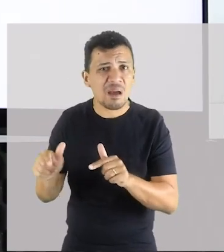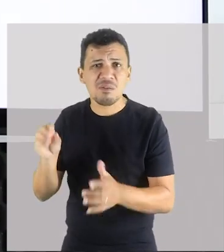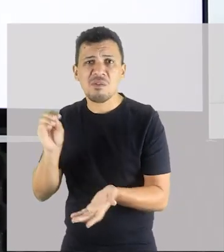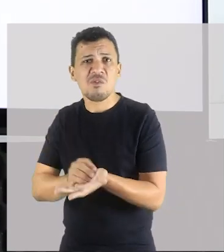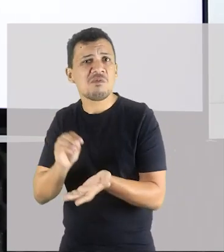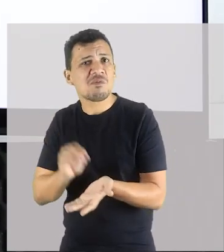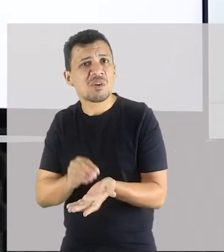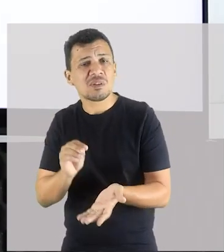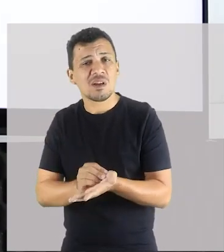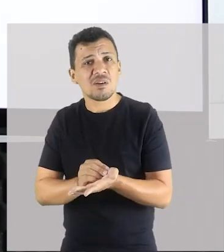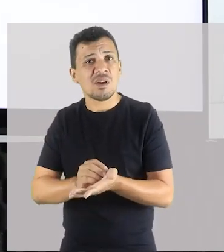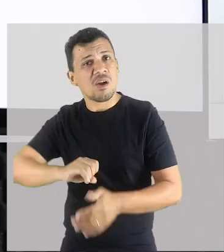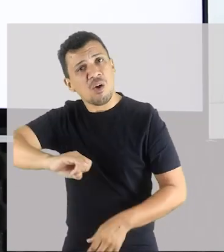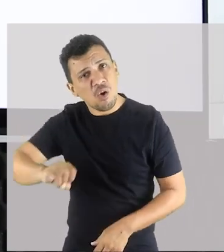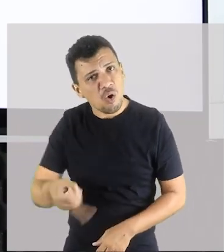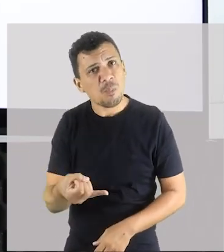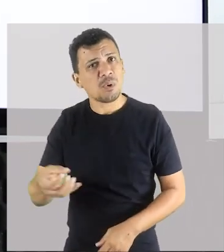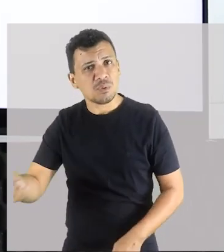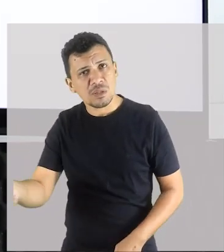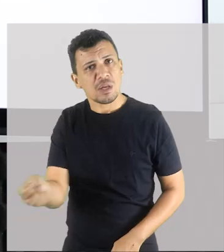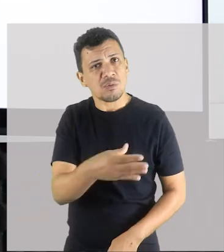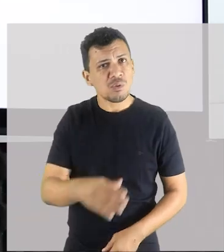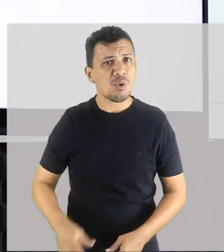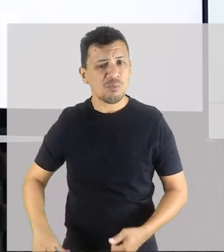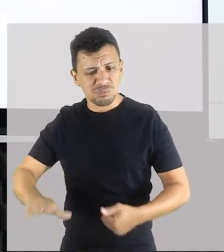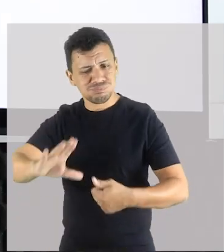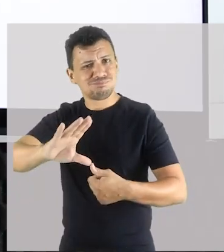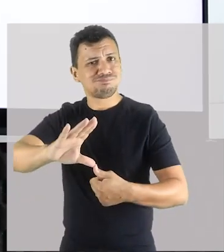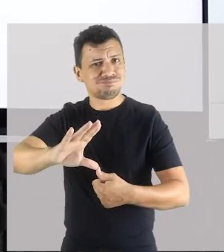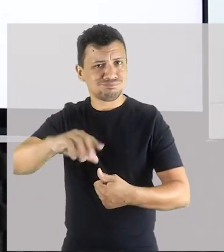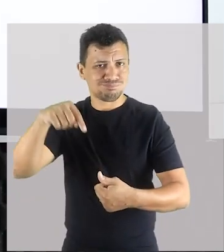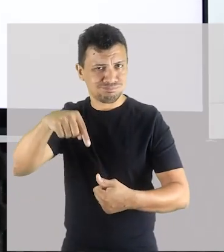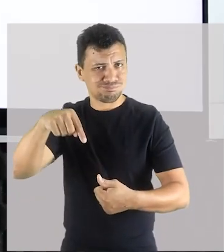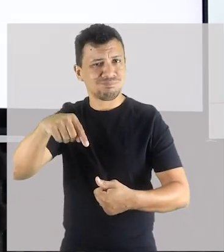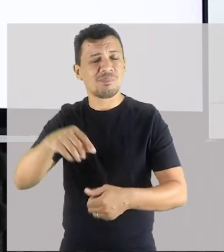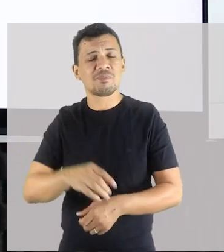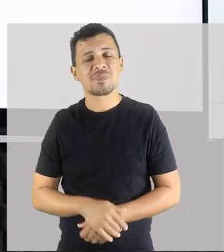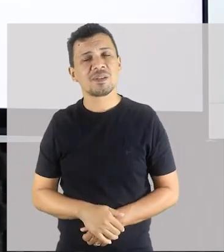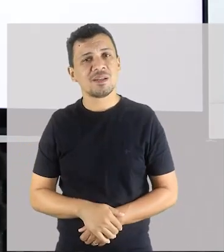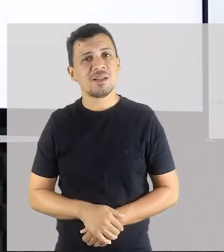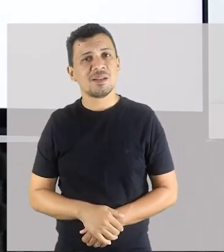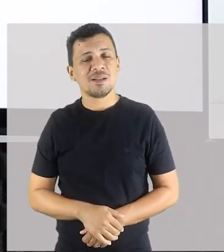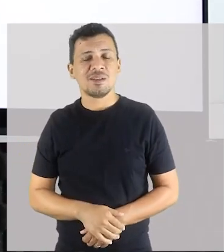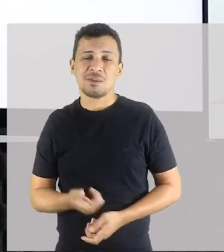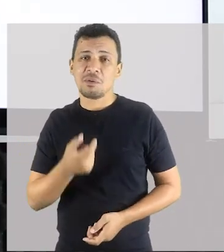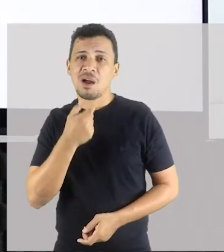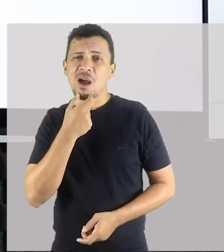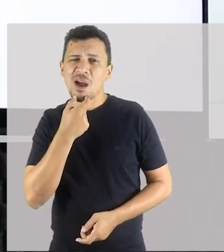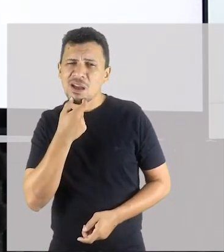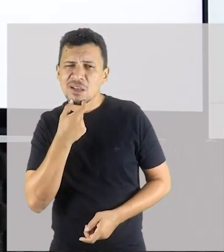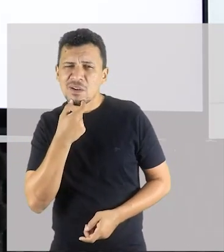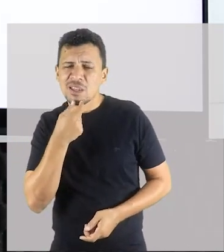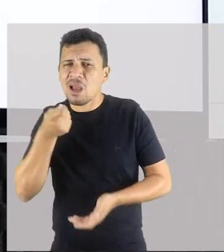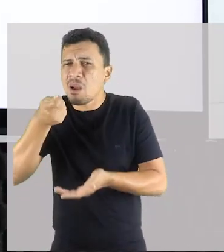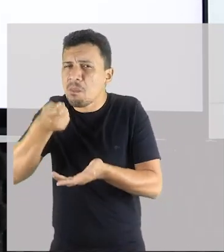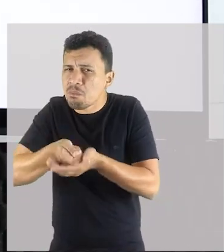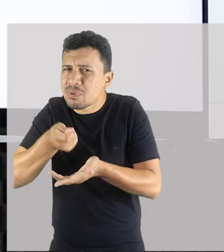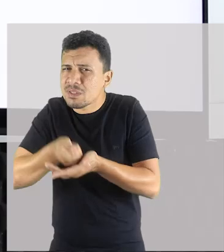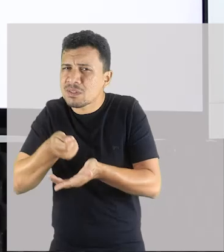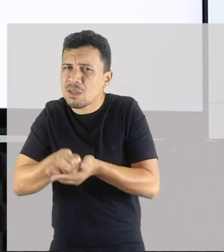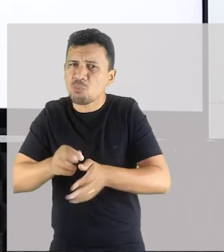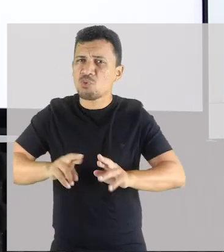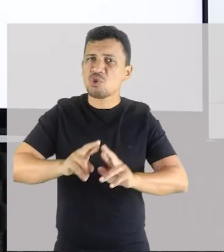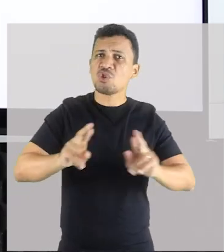nova oportunidade nesse novo mundo. Então a Inglaterra não fazia as mesmas pressões que portugueses e